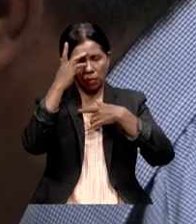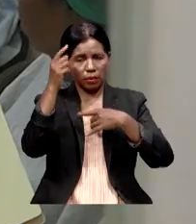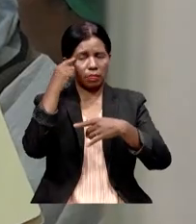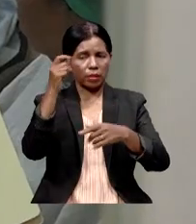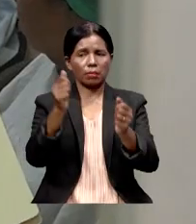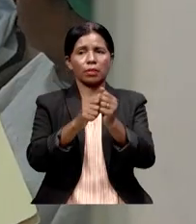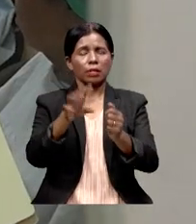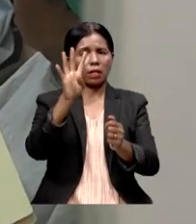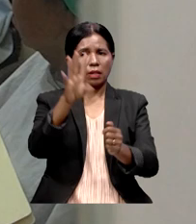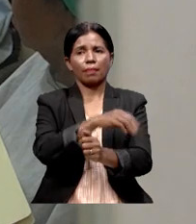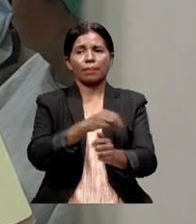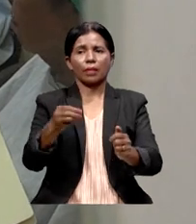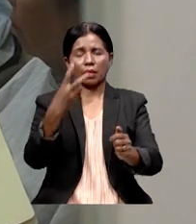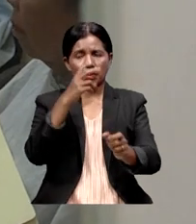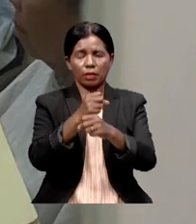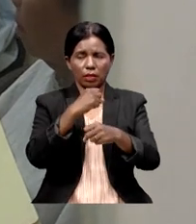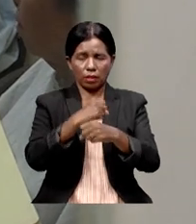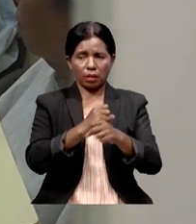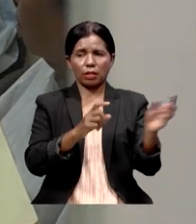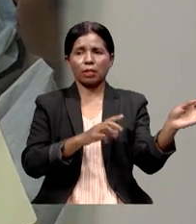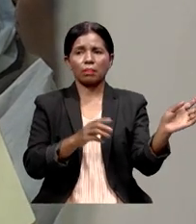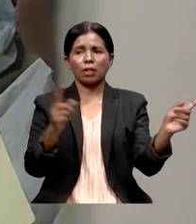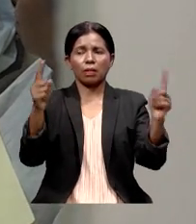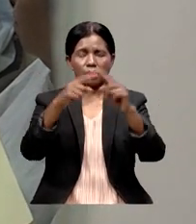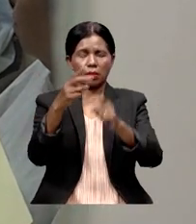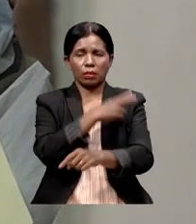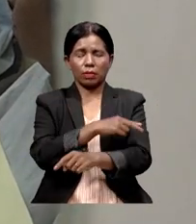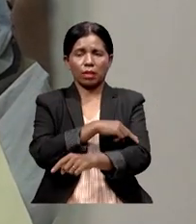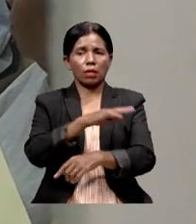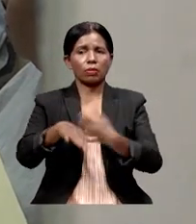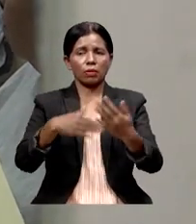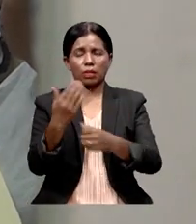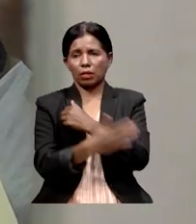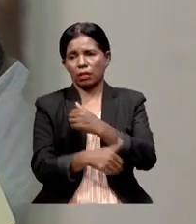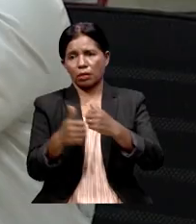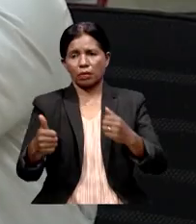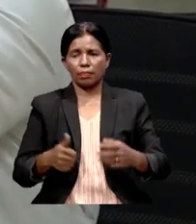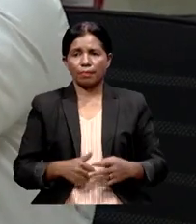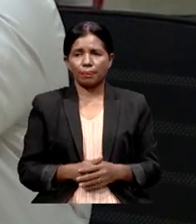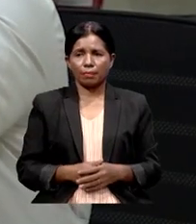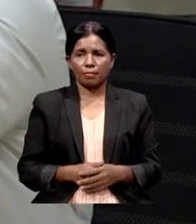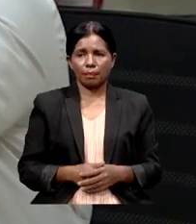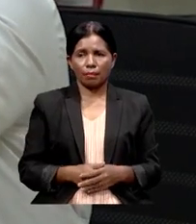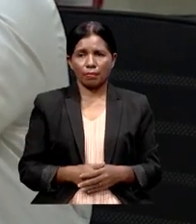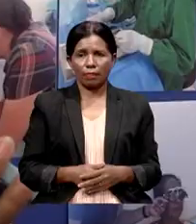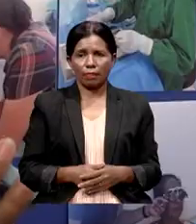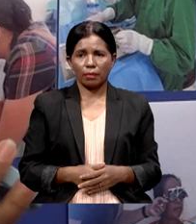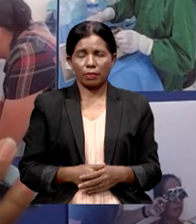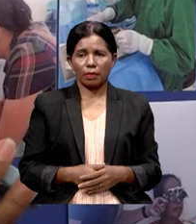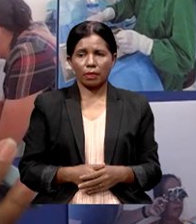na enhat, ba junta médico hori halo transferência ba hospital Sira e Arrailior hori halo tratamento. Cursos humanos, ita